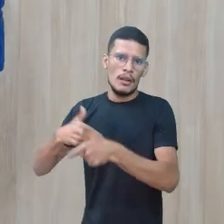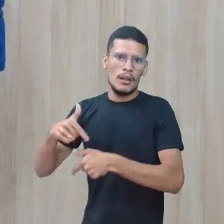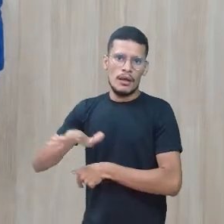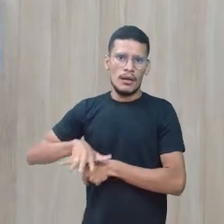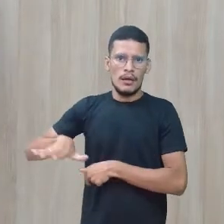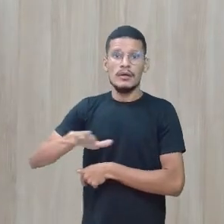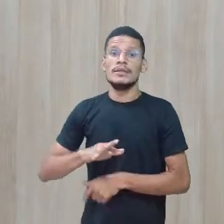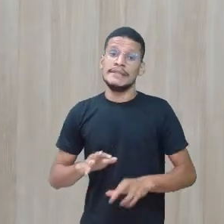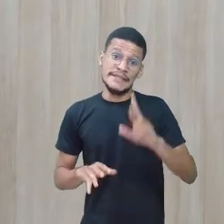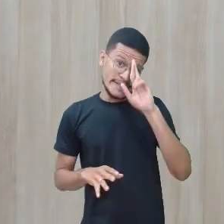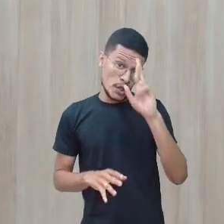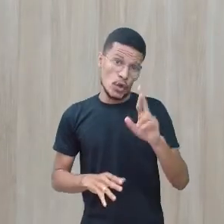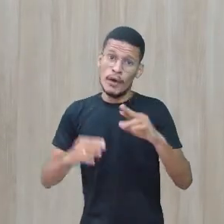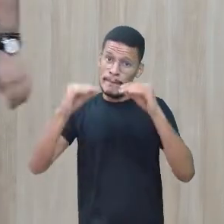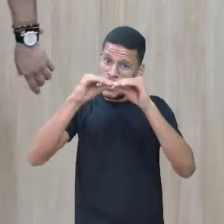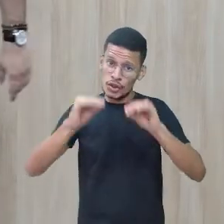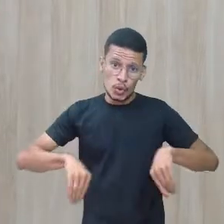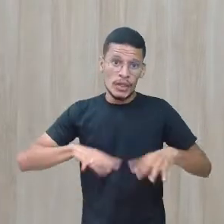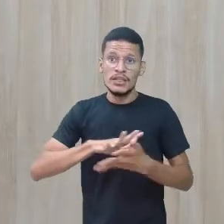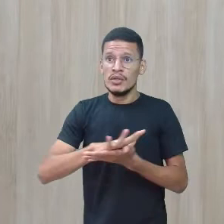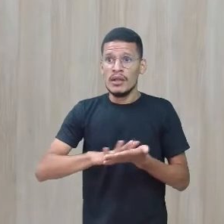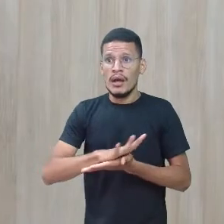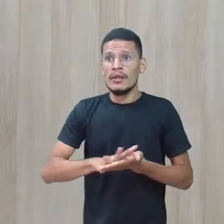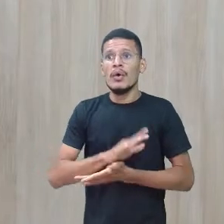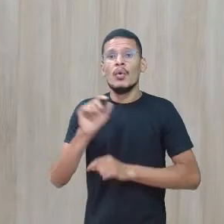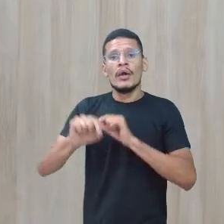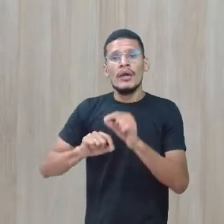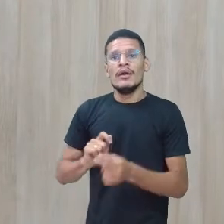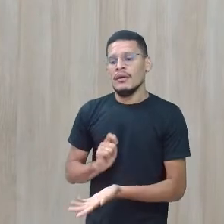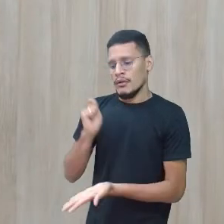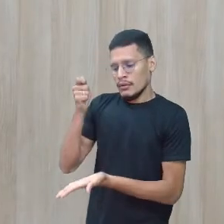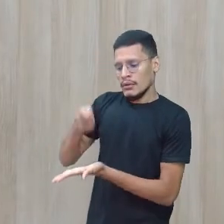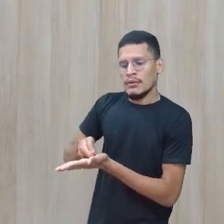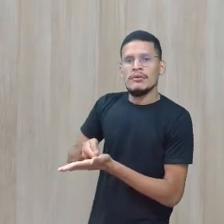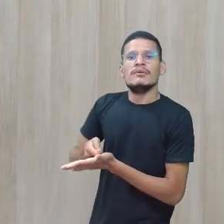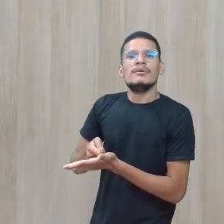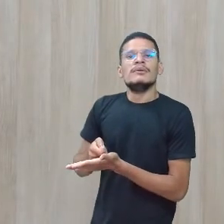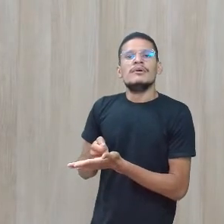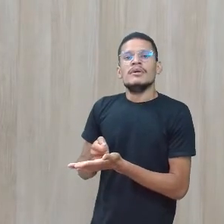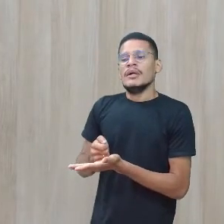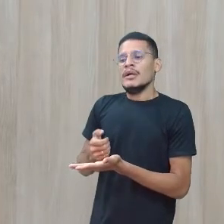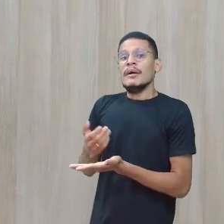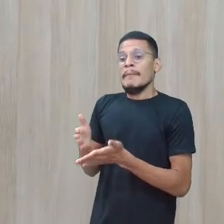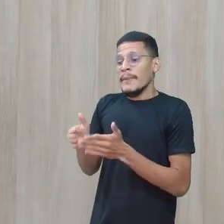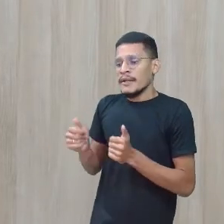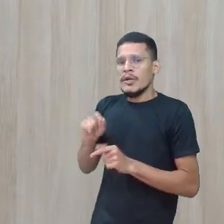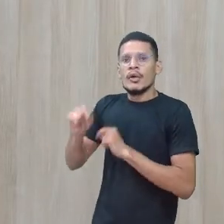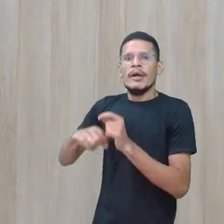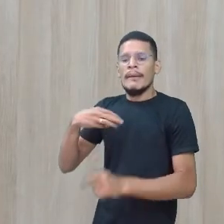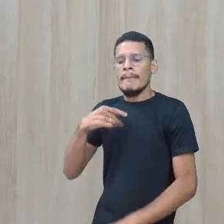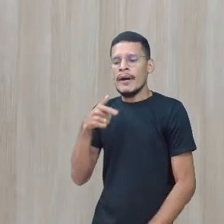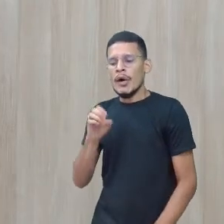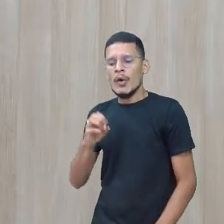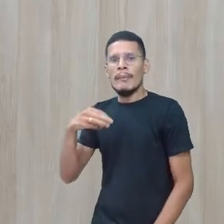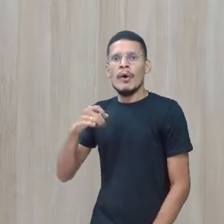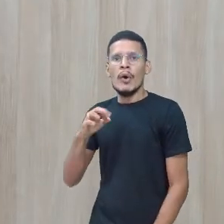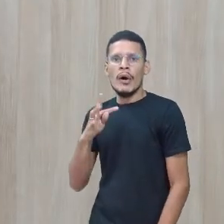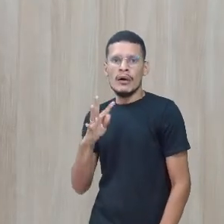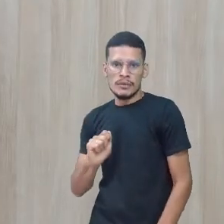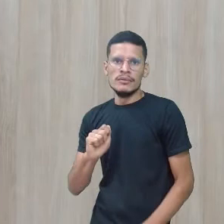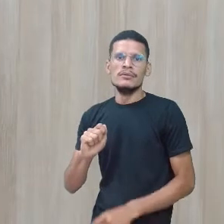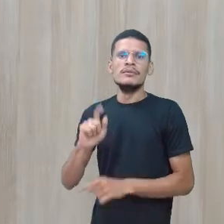o Senhor, para não ficar no prejuízo, ele cobrava aí a taxa de mão morta, né? Que era a taxa aí paga, tipo